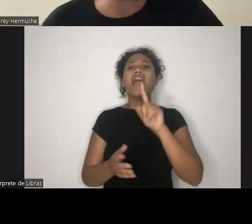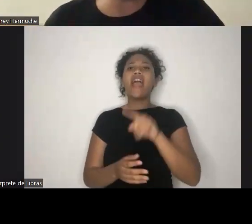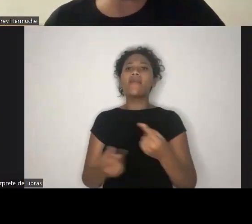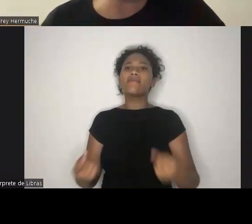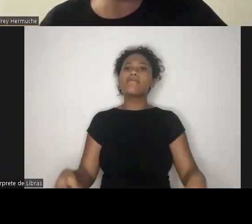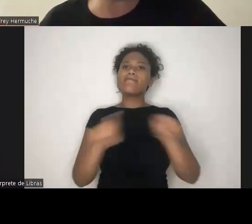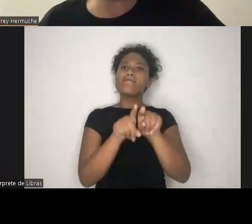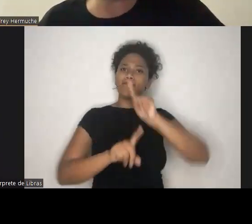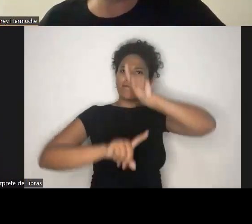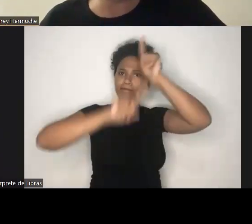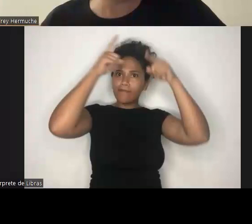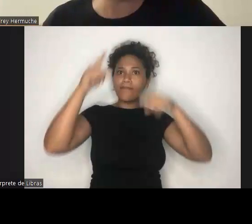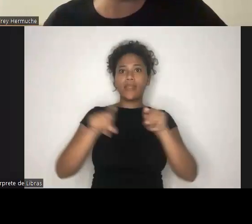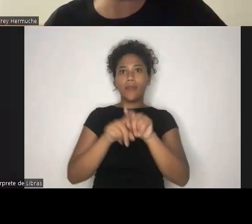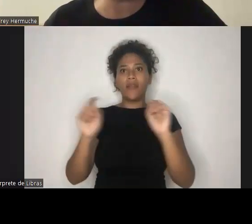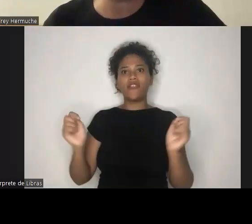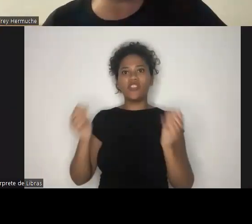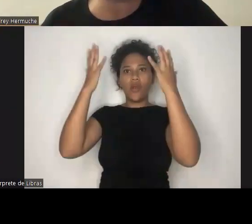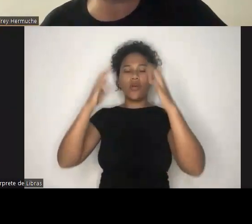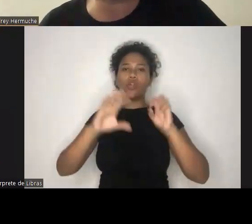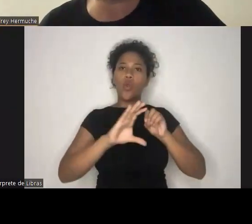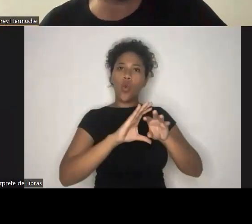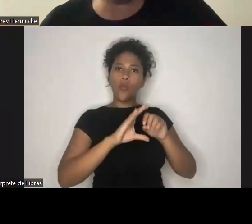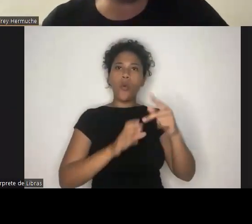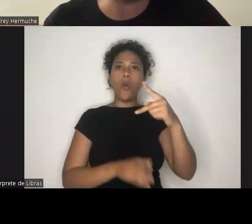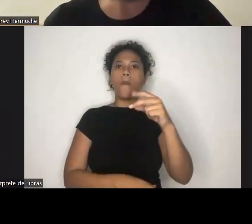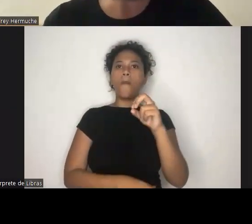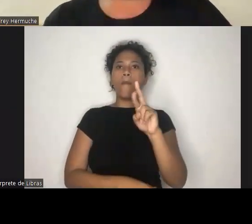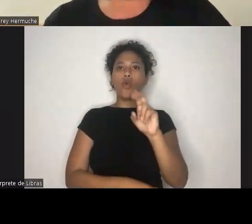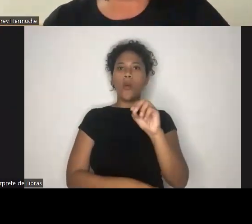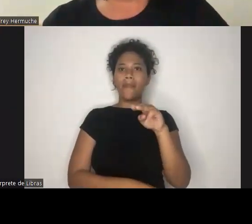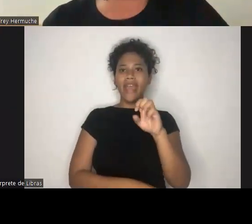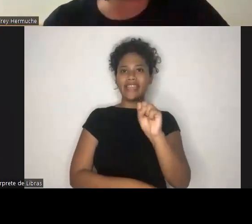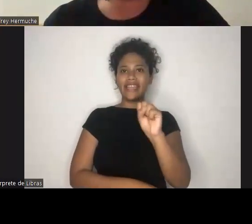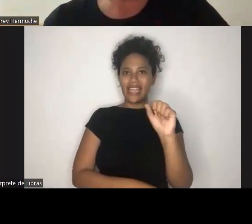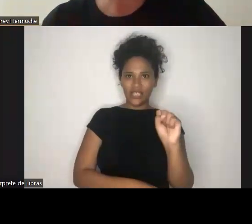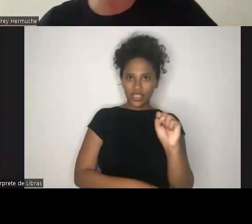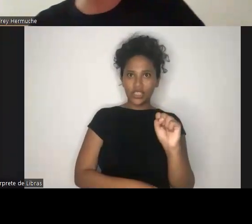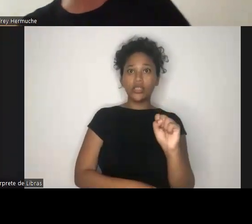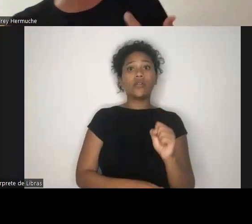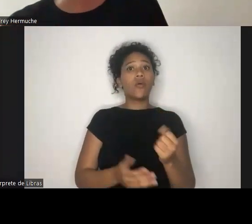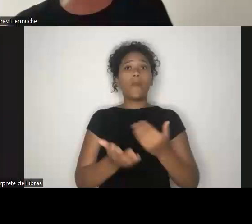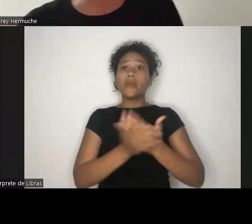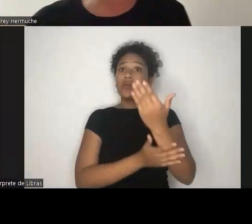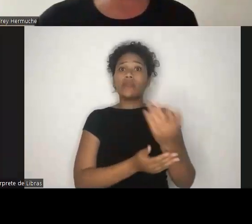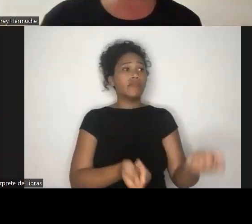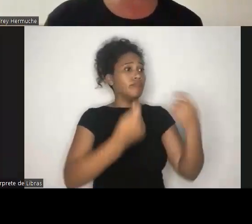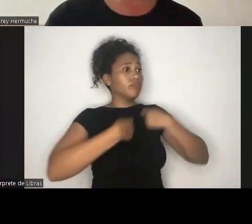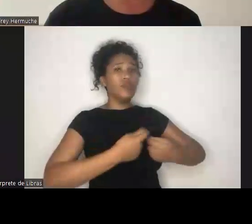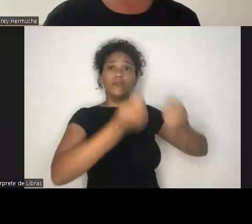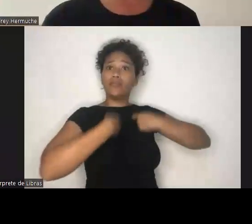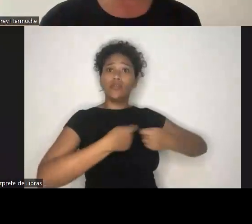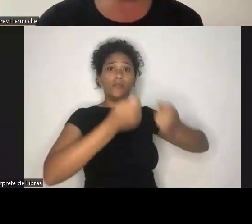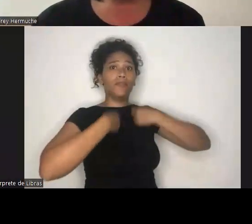aqui também um Festival da Globo promessas que também foi em horário nobre e começou a vir essas experiências